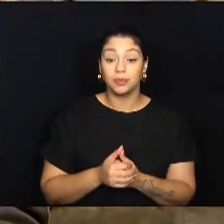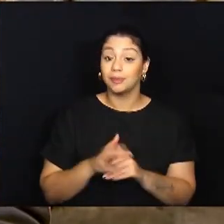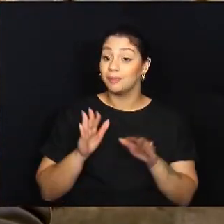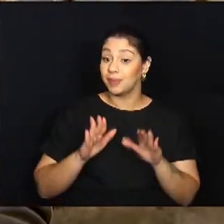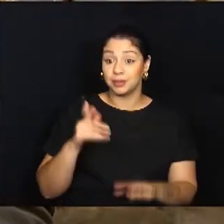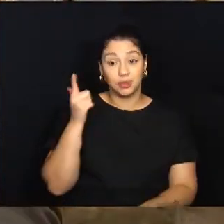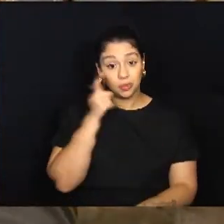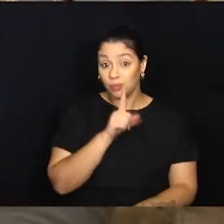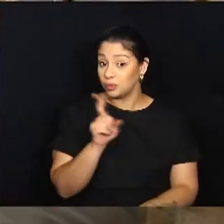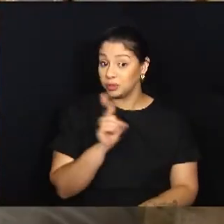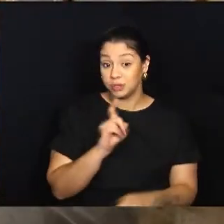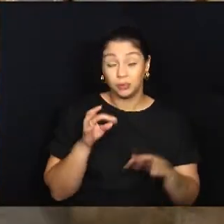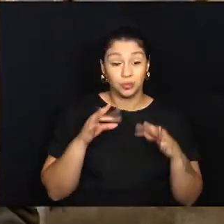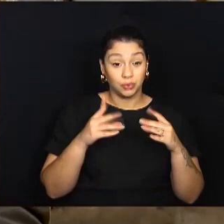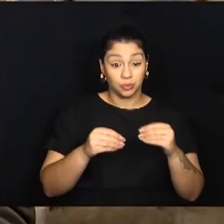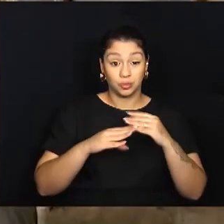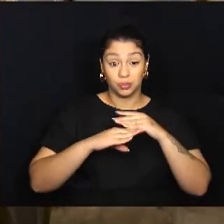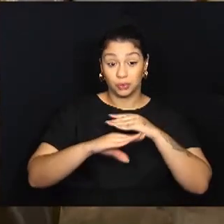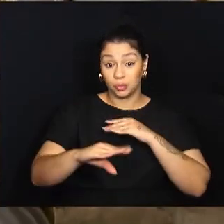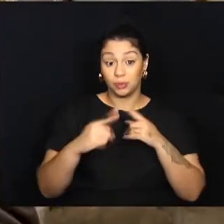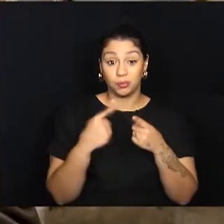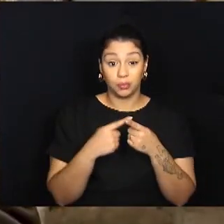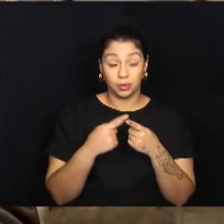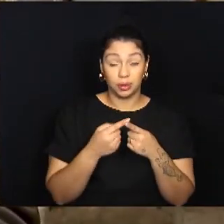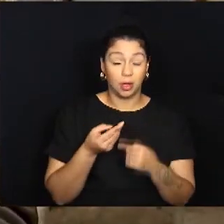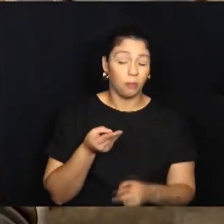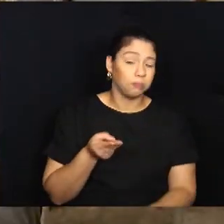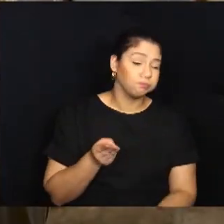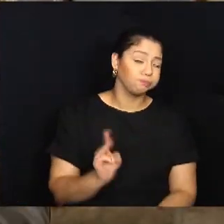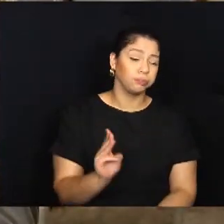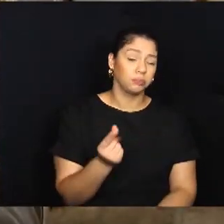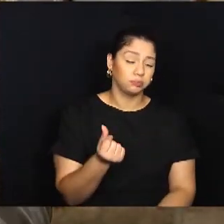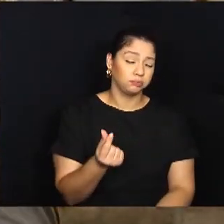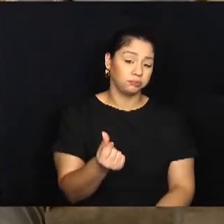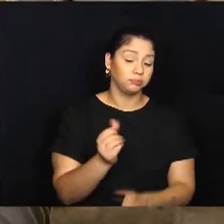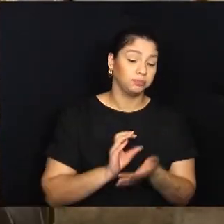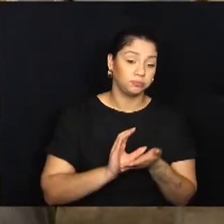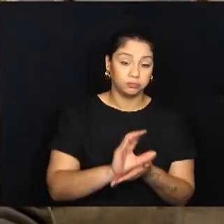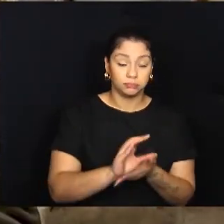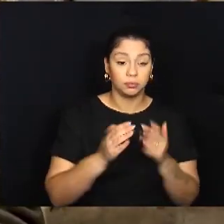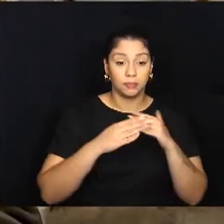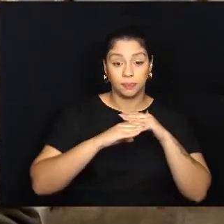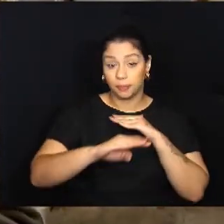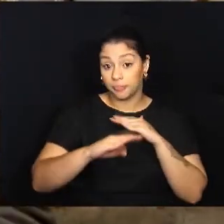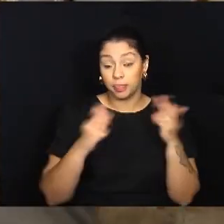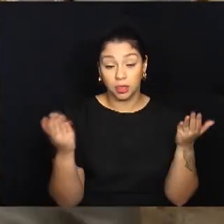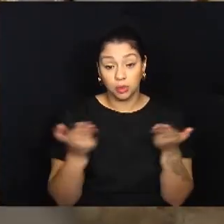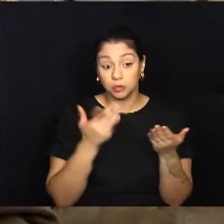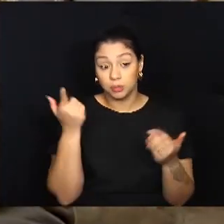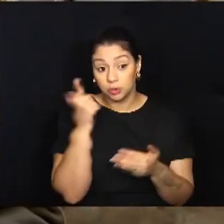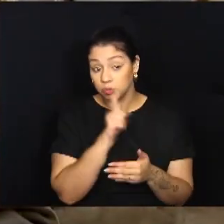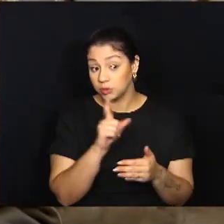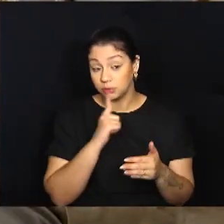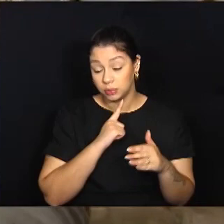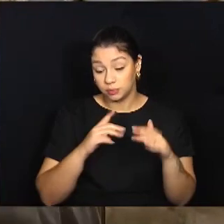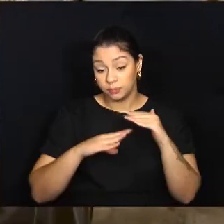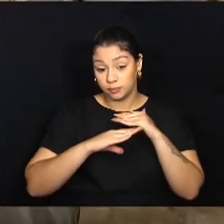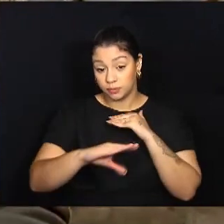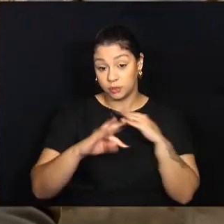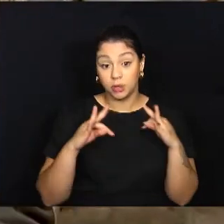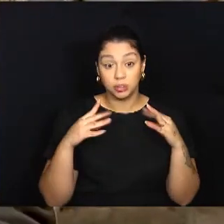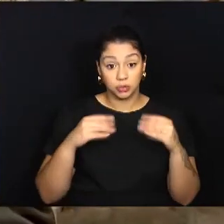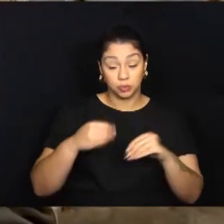conseguimos todos os asfaltos porque são muitos milhões para investir em asfalto. Hoje, para nós conseguirmos fazer o asfalto de todas as